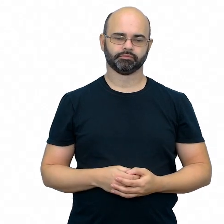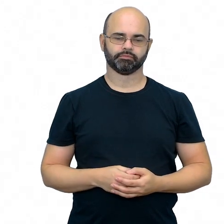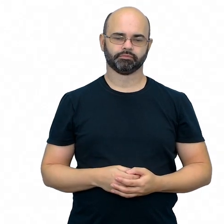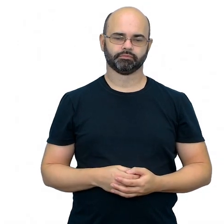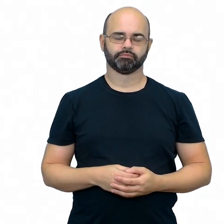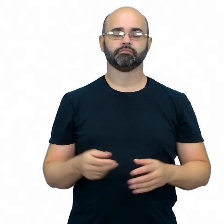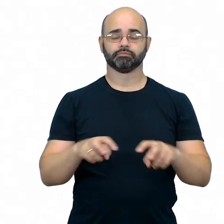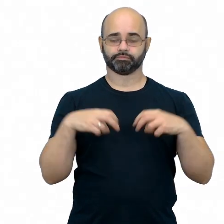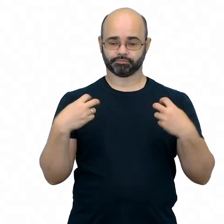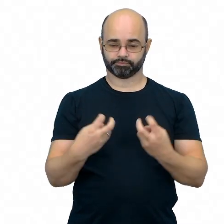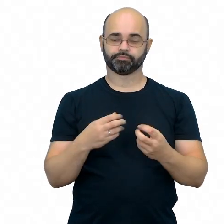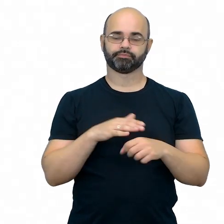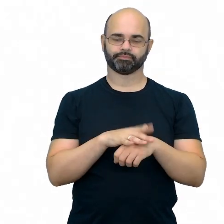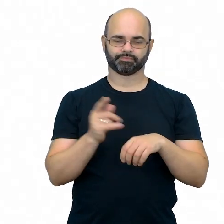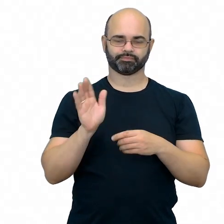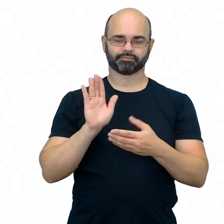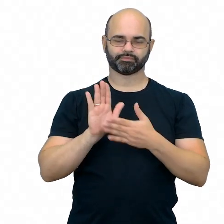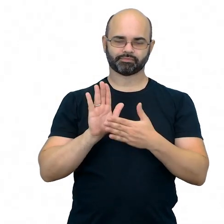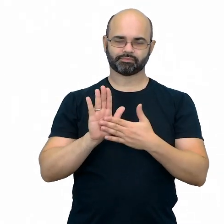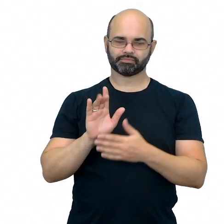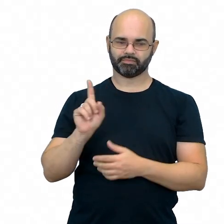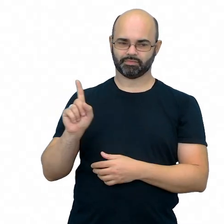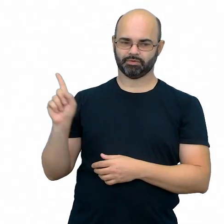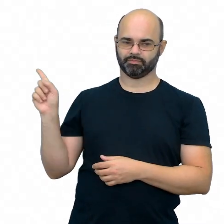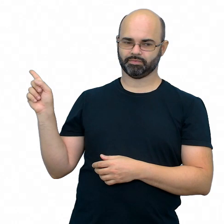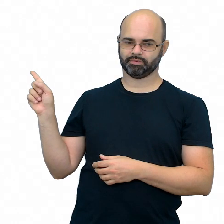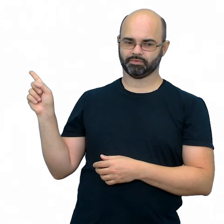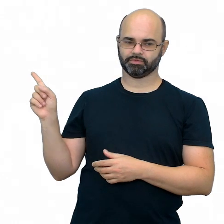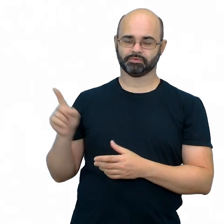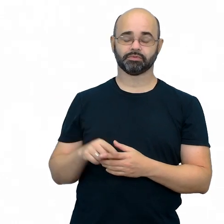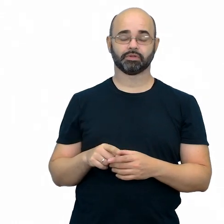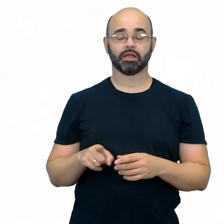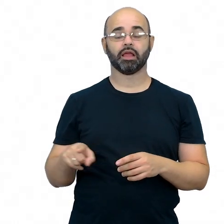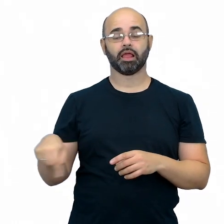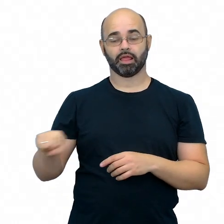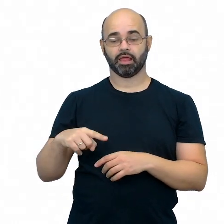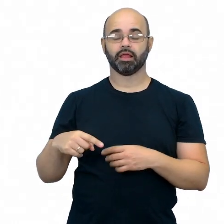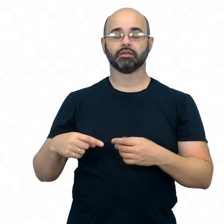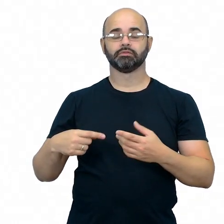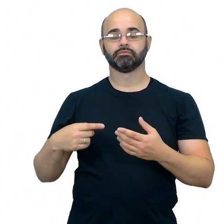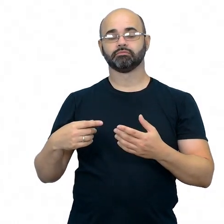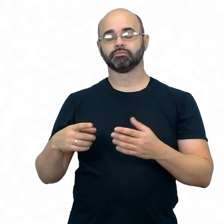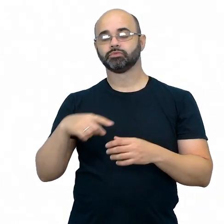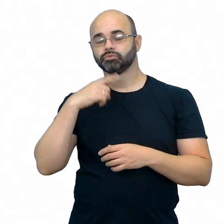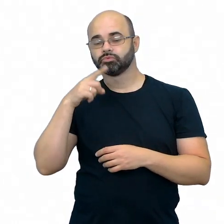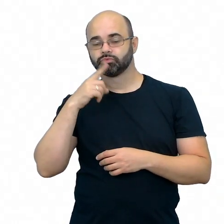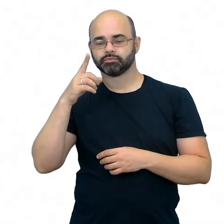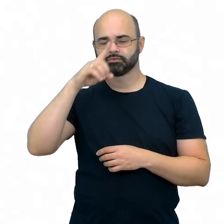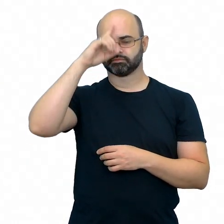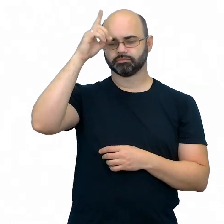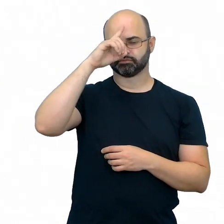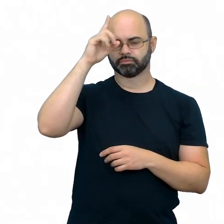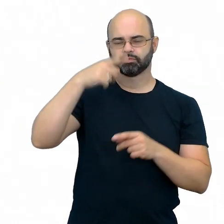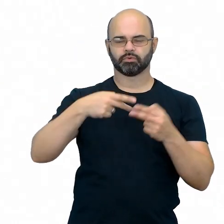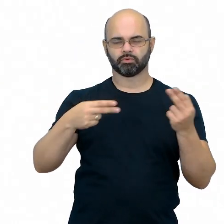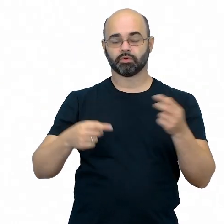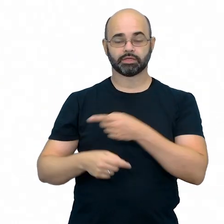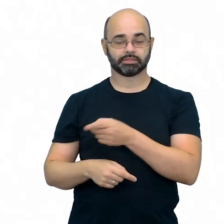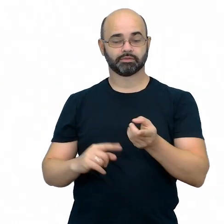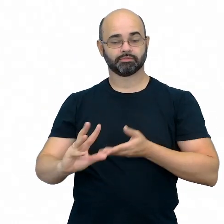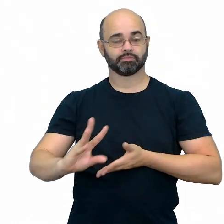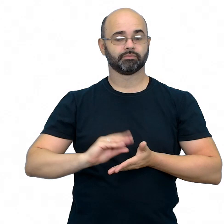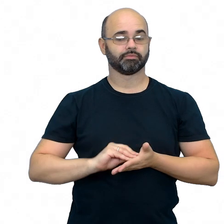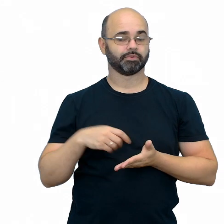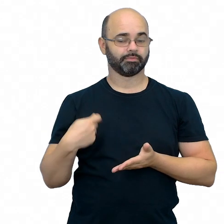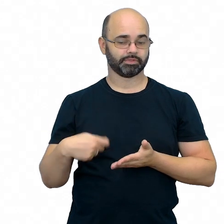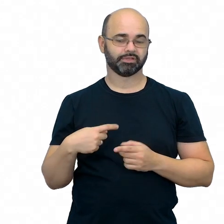uma plenária para essa discussão, observar as dúvidas, é muito importante observar e registrar, né? Porque nada pode